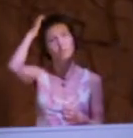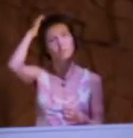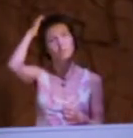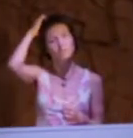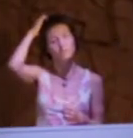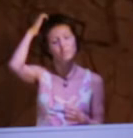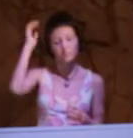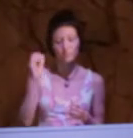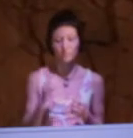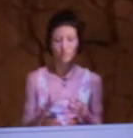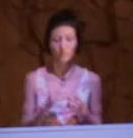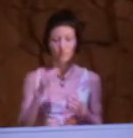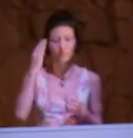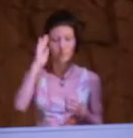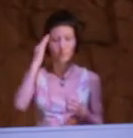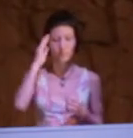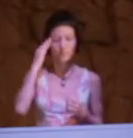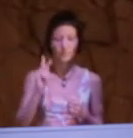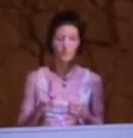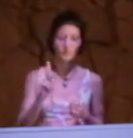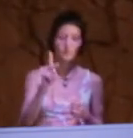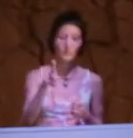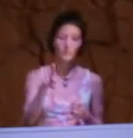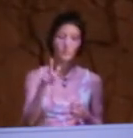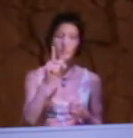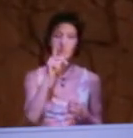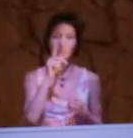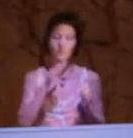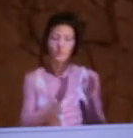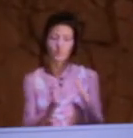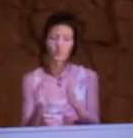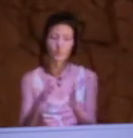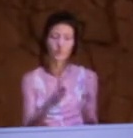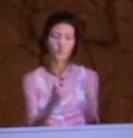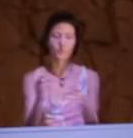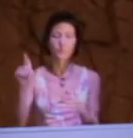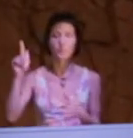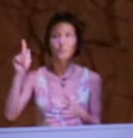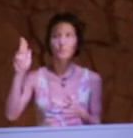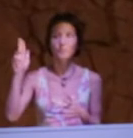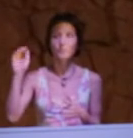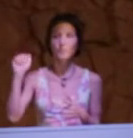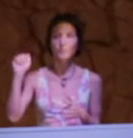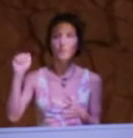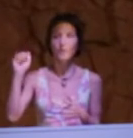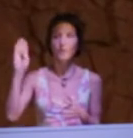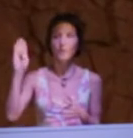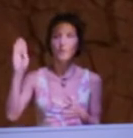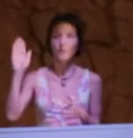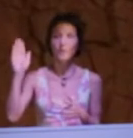partida, eu sempre vou pensar no rio Guaporé e na festa do Divino Espírito Santo, como a Ana muito